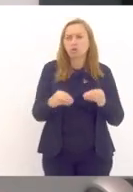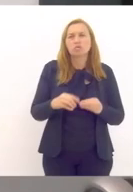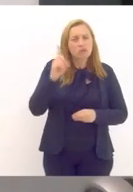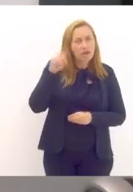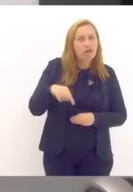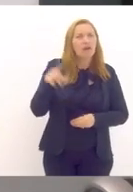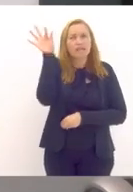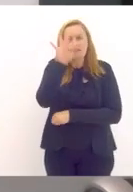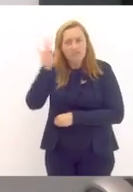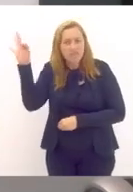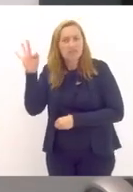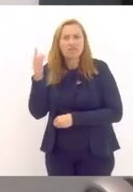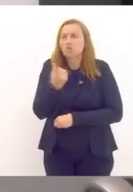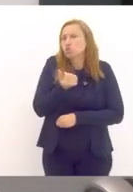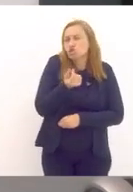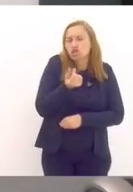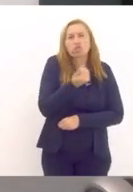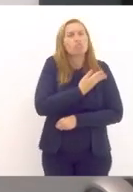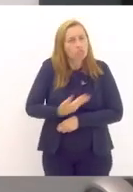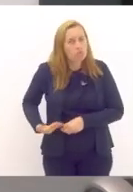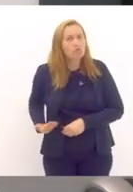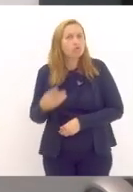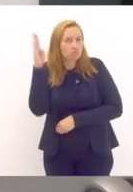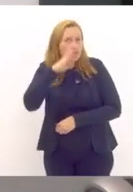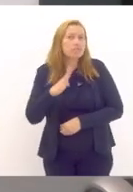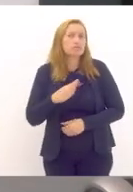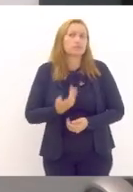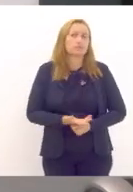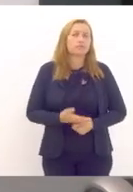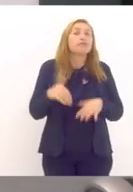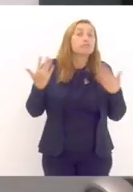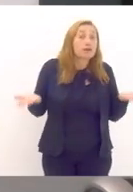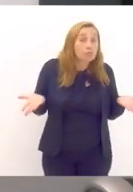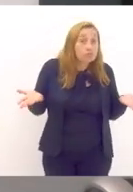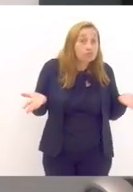Tesouro Nacional das contas públicas brasileiras. Então,